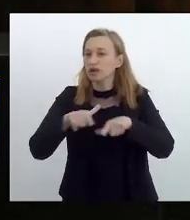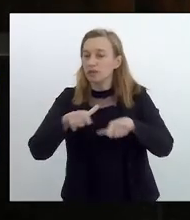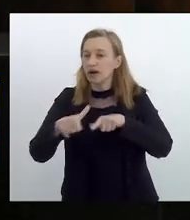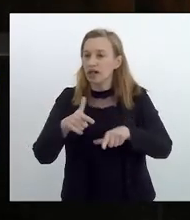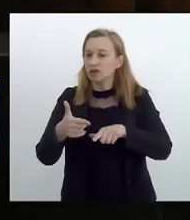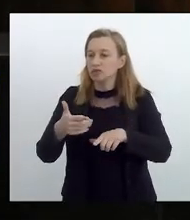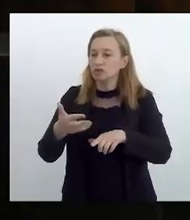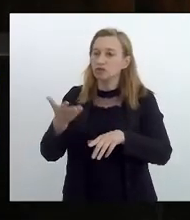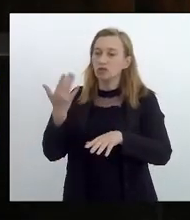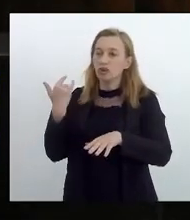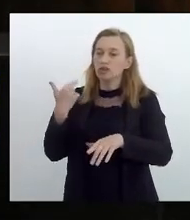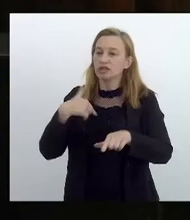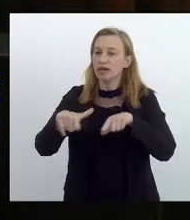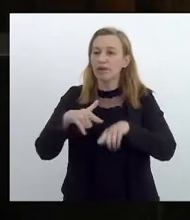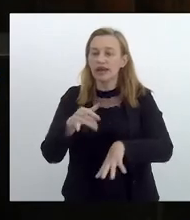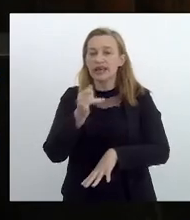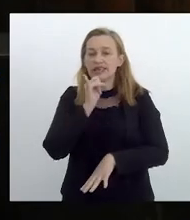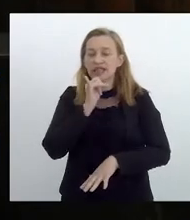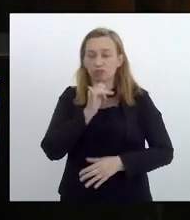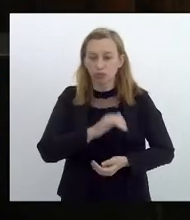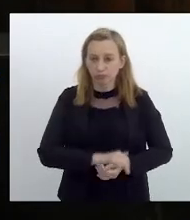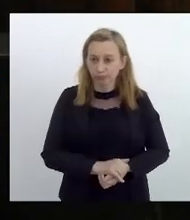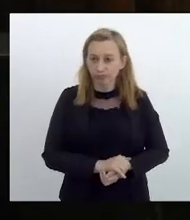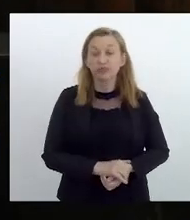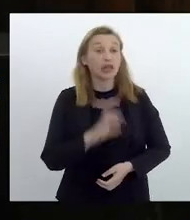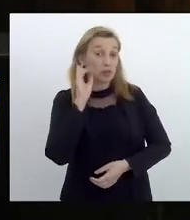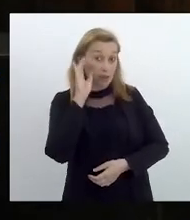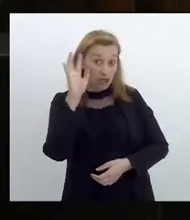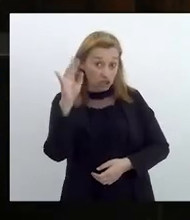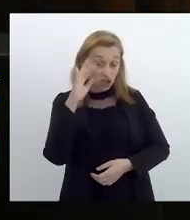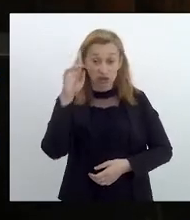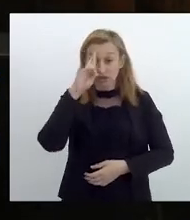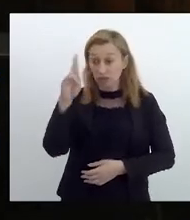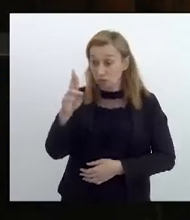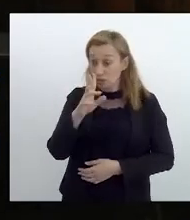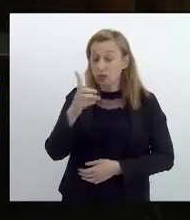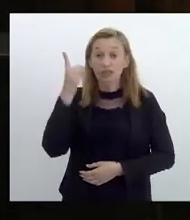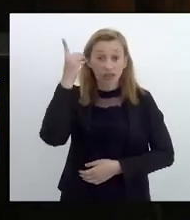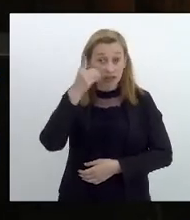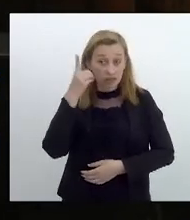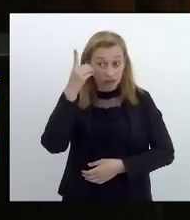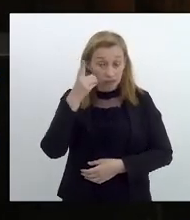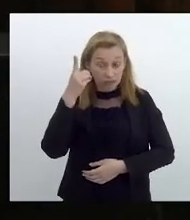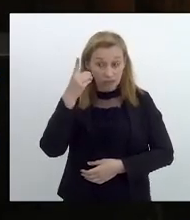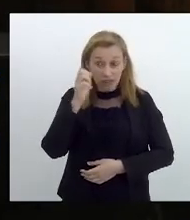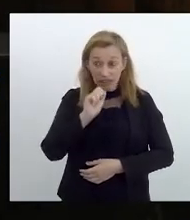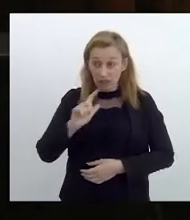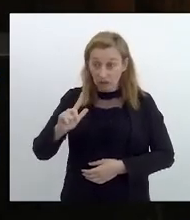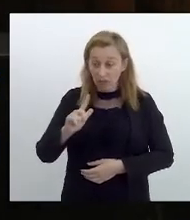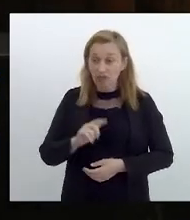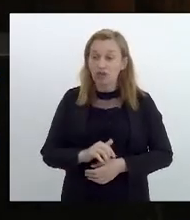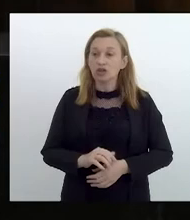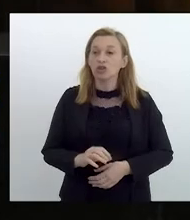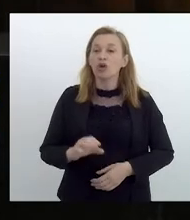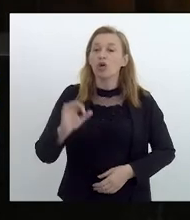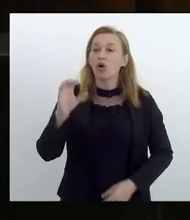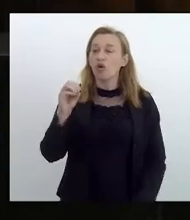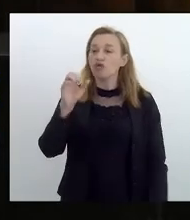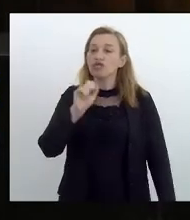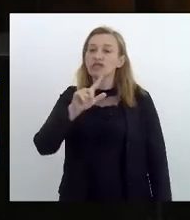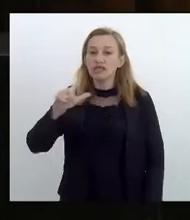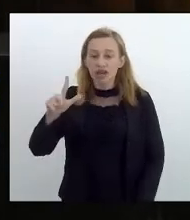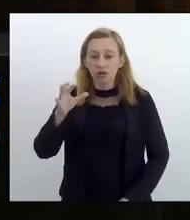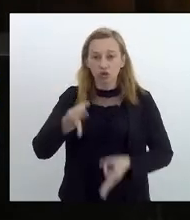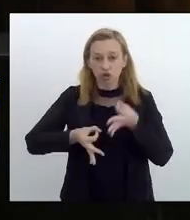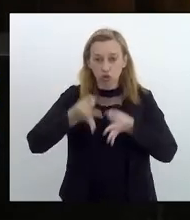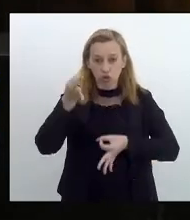ocupado vou dar um exemplo imagine o senhor Deputado Daniel Legal fosse oficial de justiça